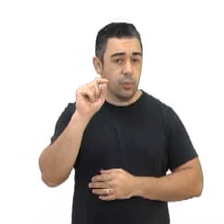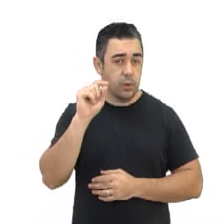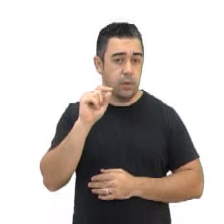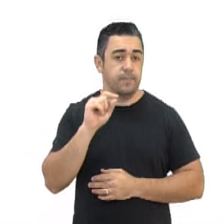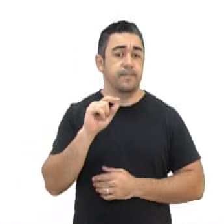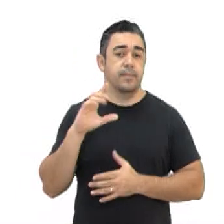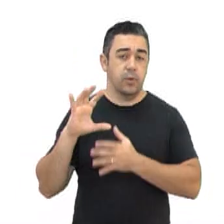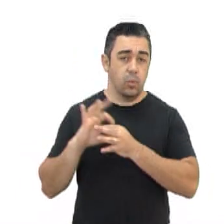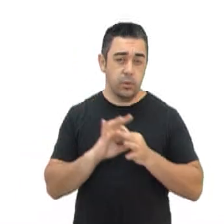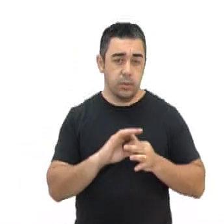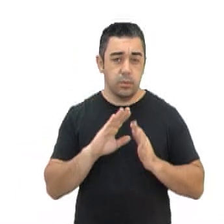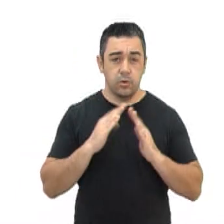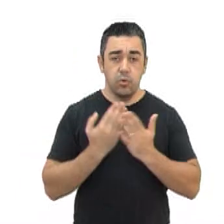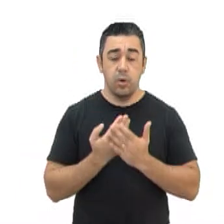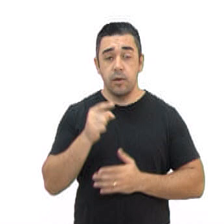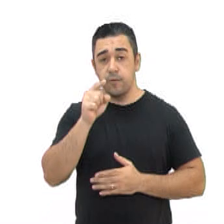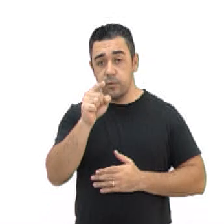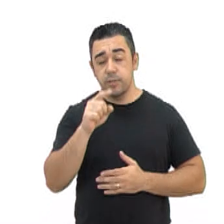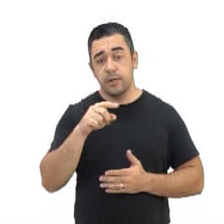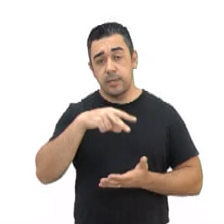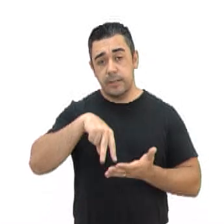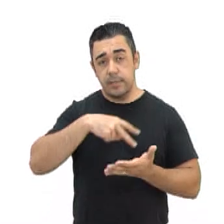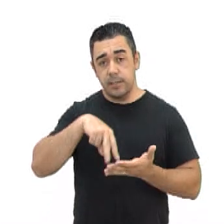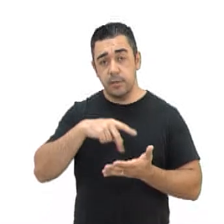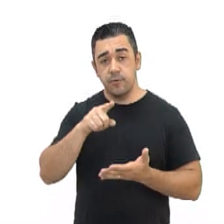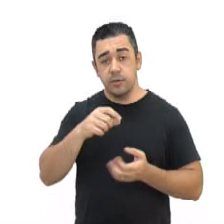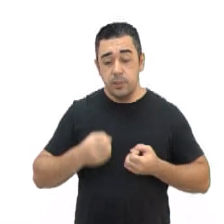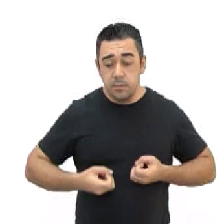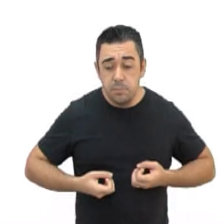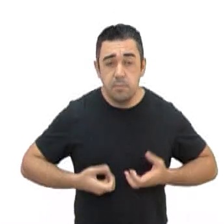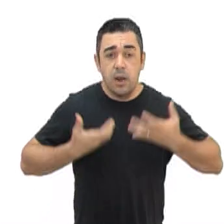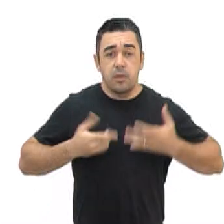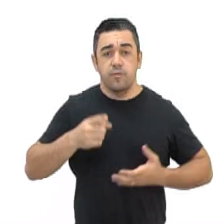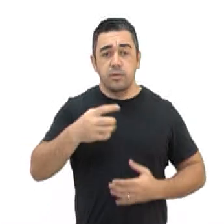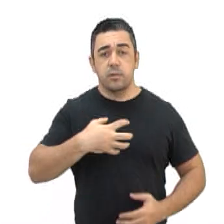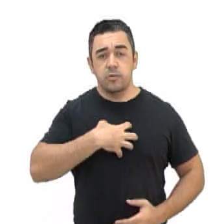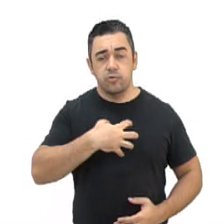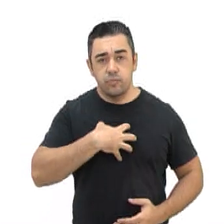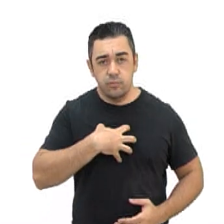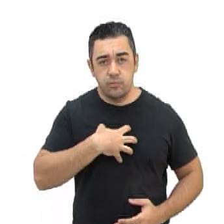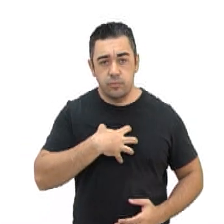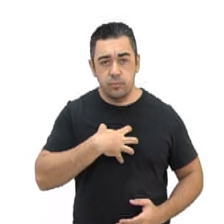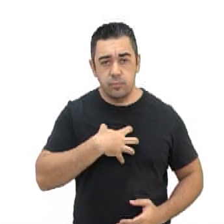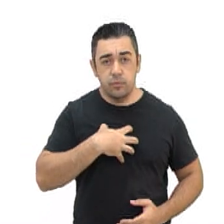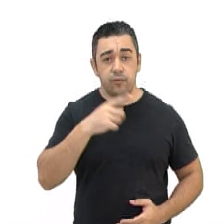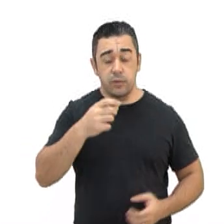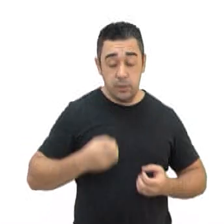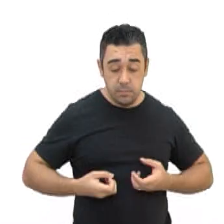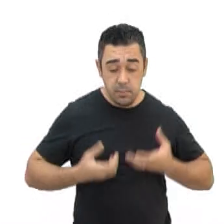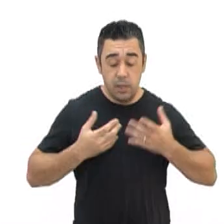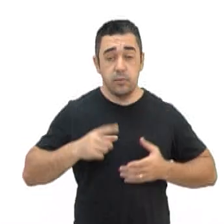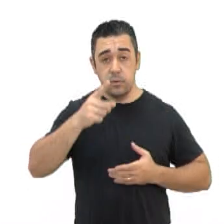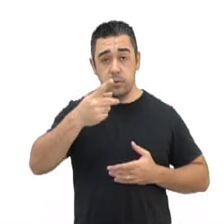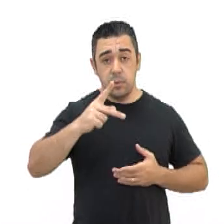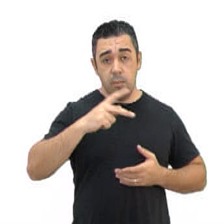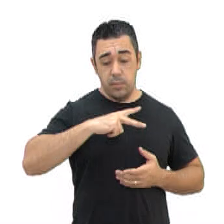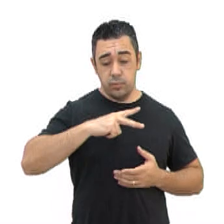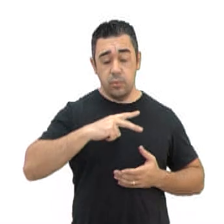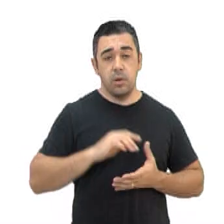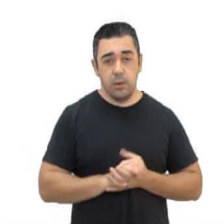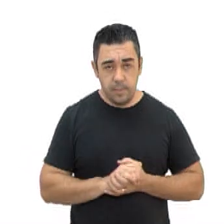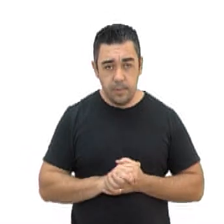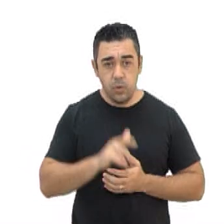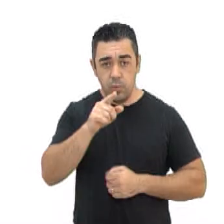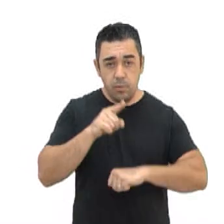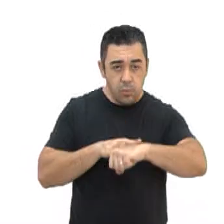que quando você dança, que você expresse aquilo que você está sentindo, você expresse a sua particularidade, o momento